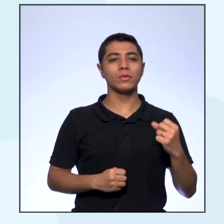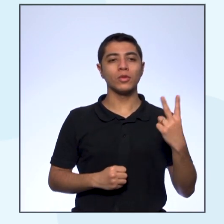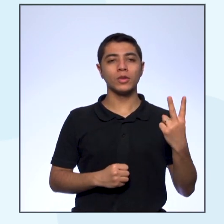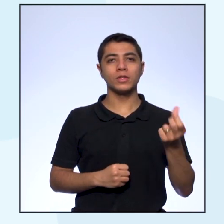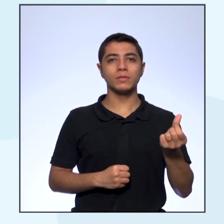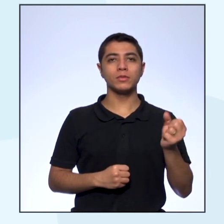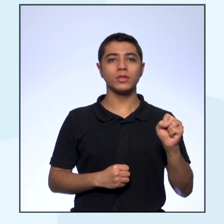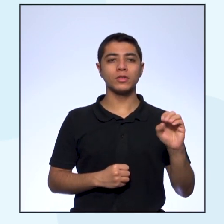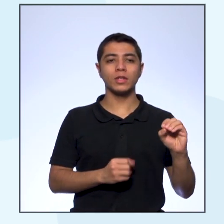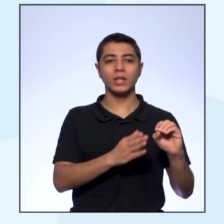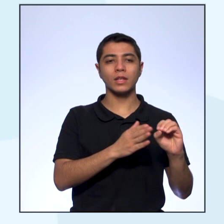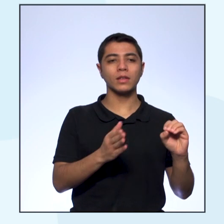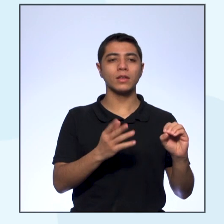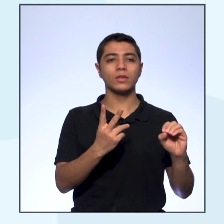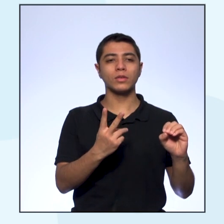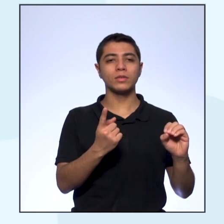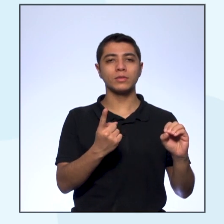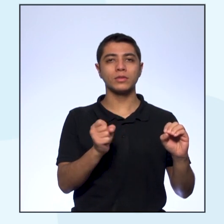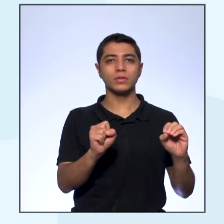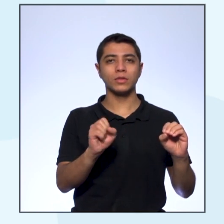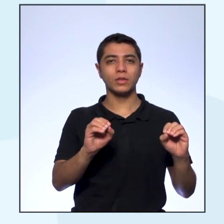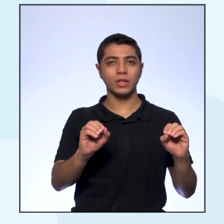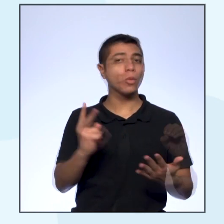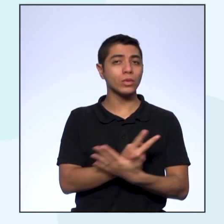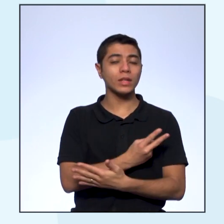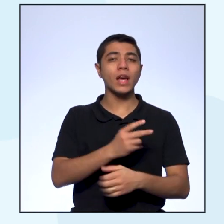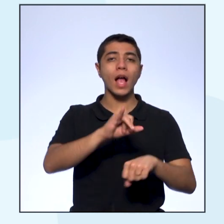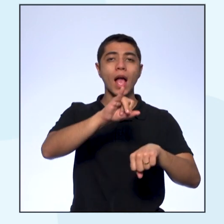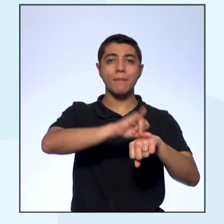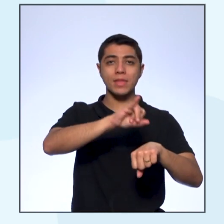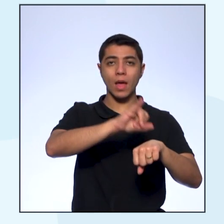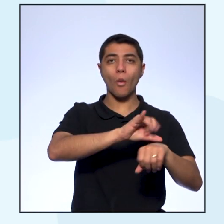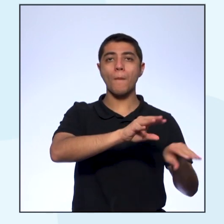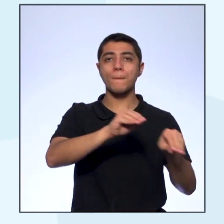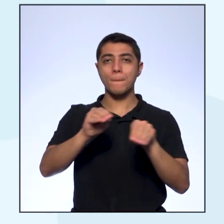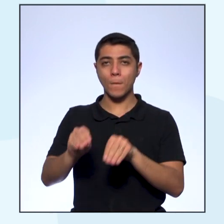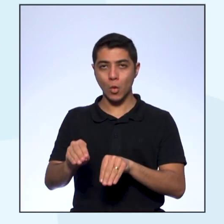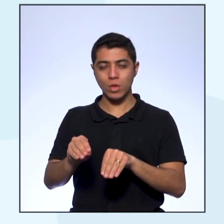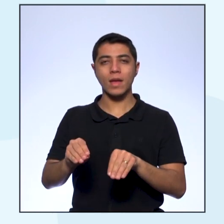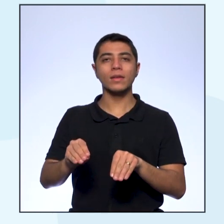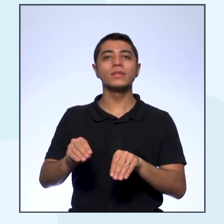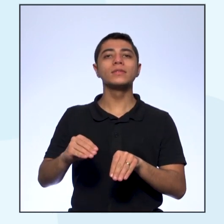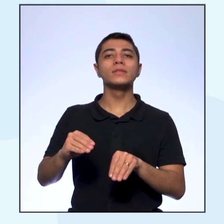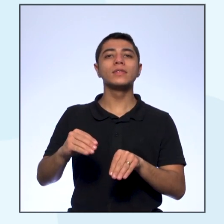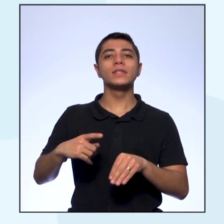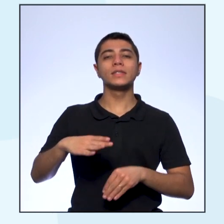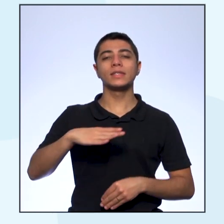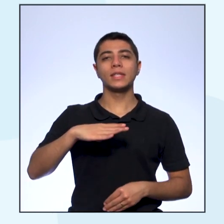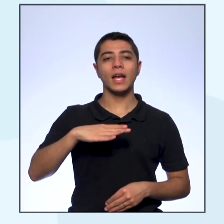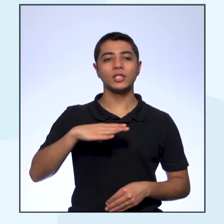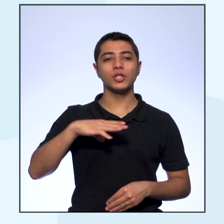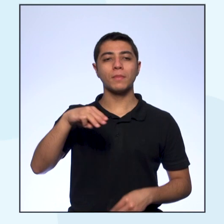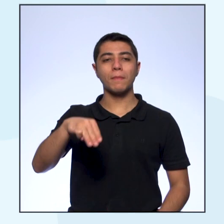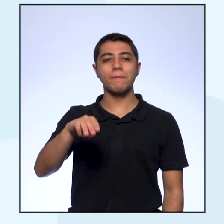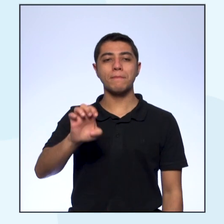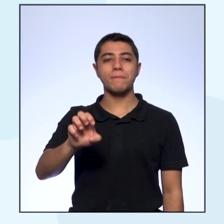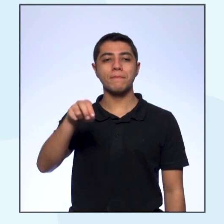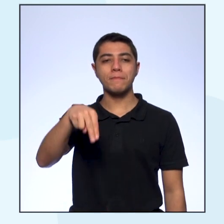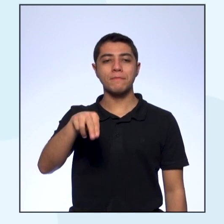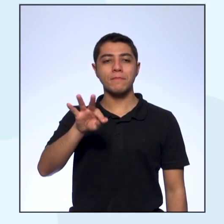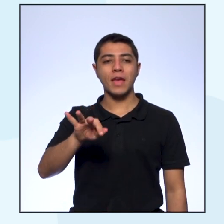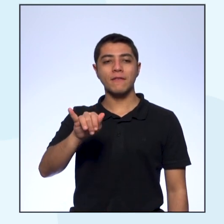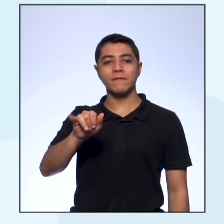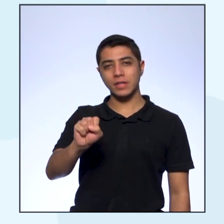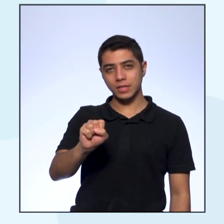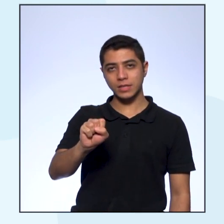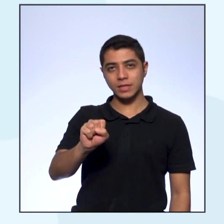da unificação do Egito, né? Mudança da capital de Tinis para Mênfis, e é nesse primeiro momento aí do Antigo